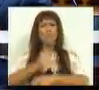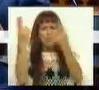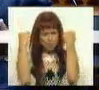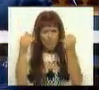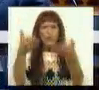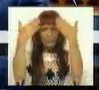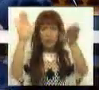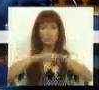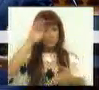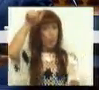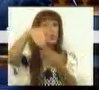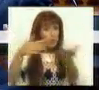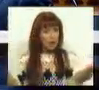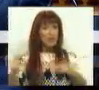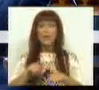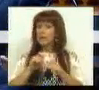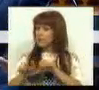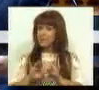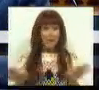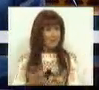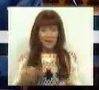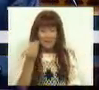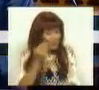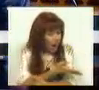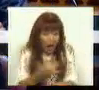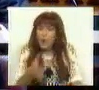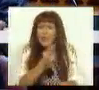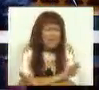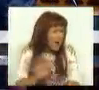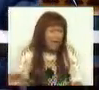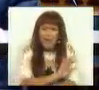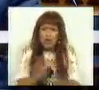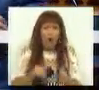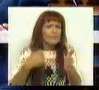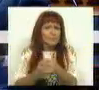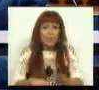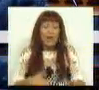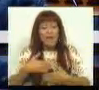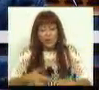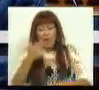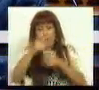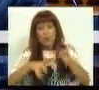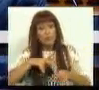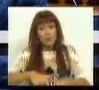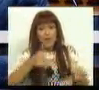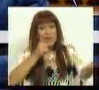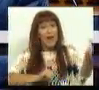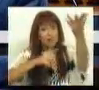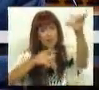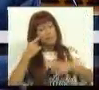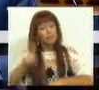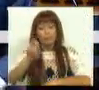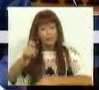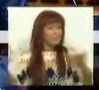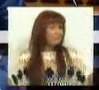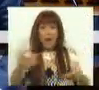para os resultados e defini-los tal como eles são. E não dizer mais nada do que isso, é a vontade expressa do povo açoriano que ele ficou